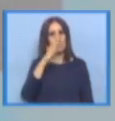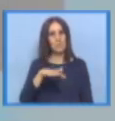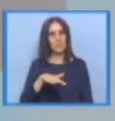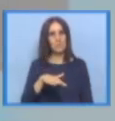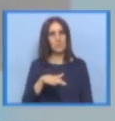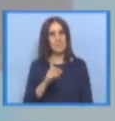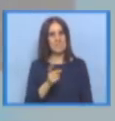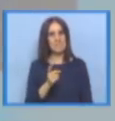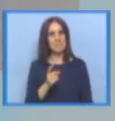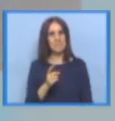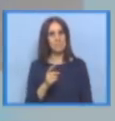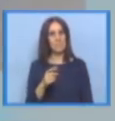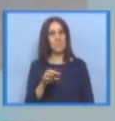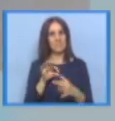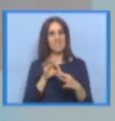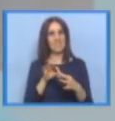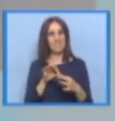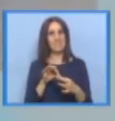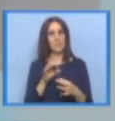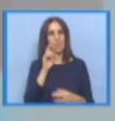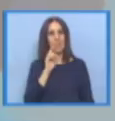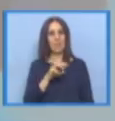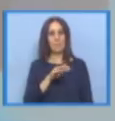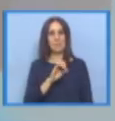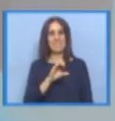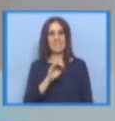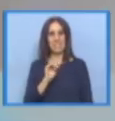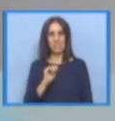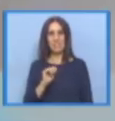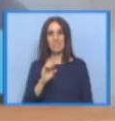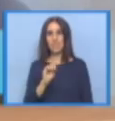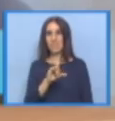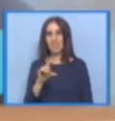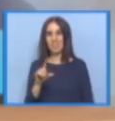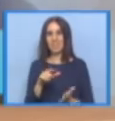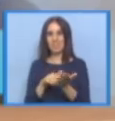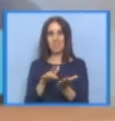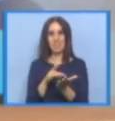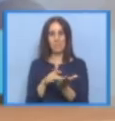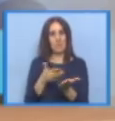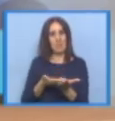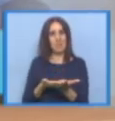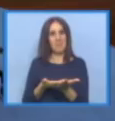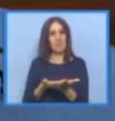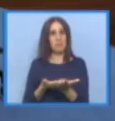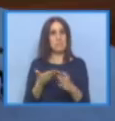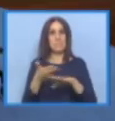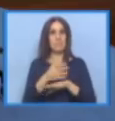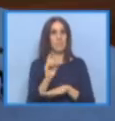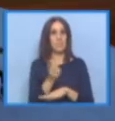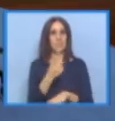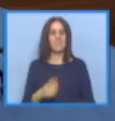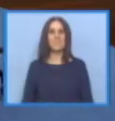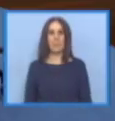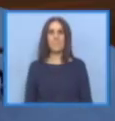não é? E aí também fez esta aliança com a Mercês Gil e resulta este livro que está acessível a todos. A ideia é